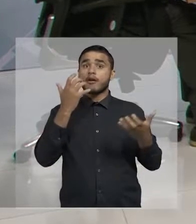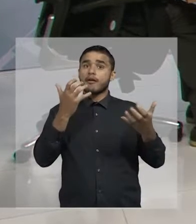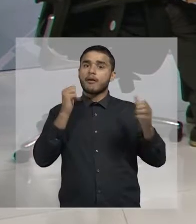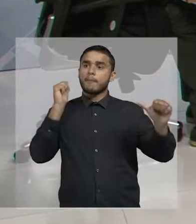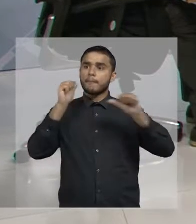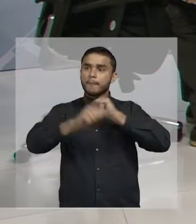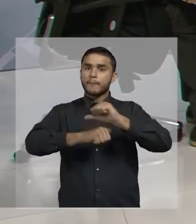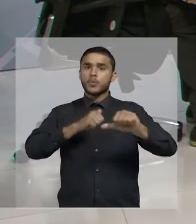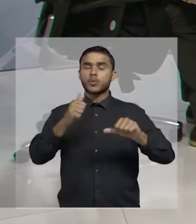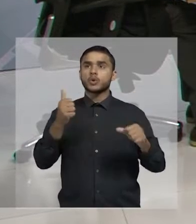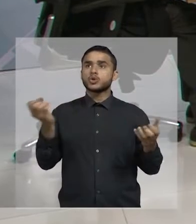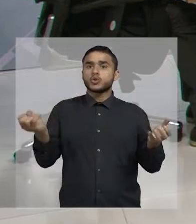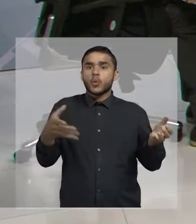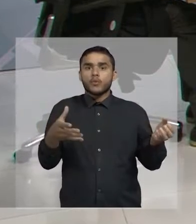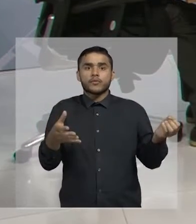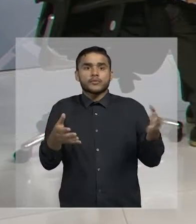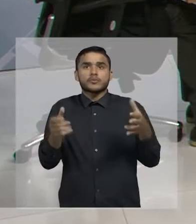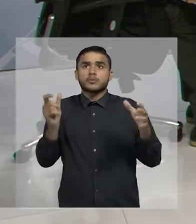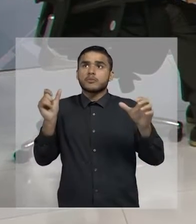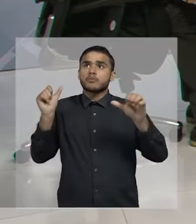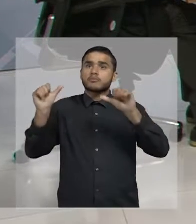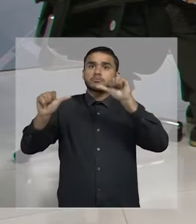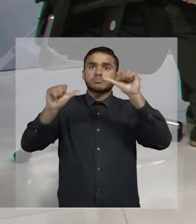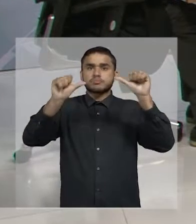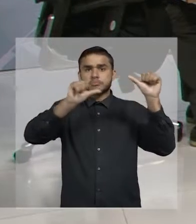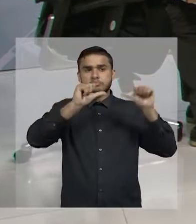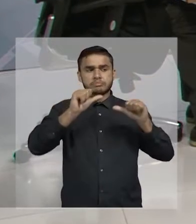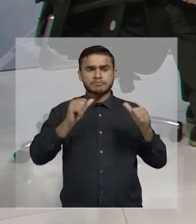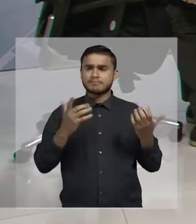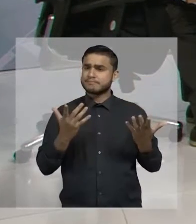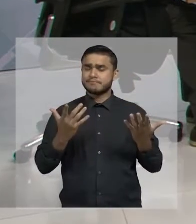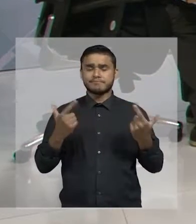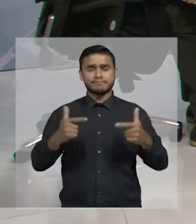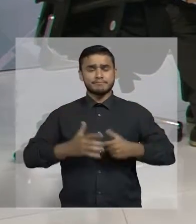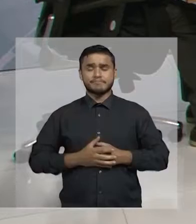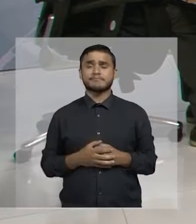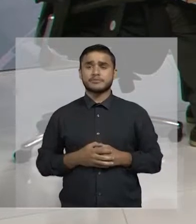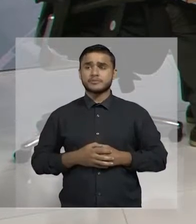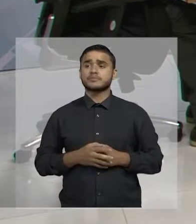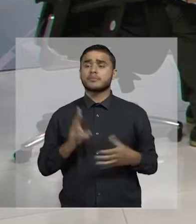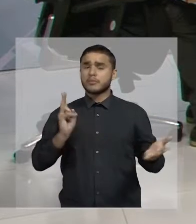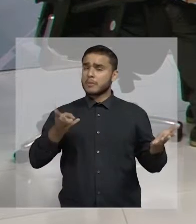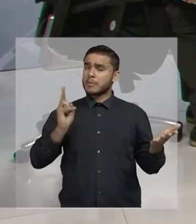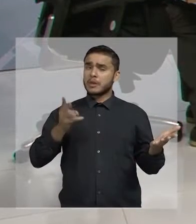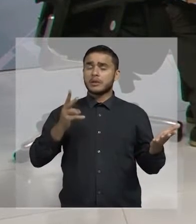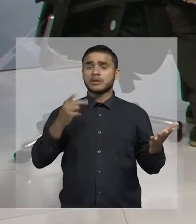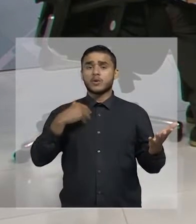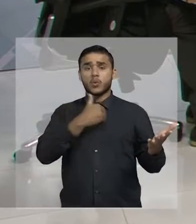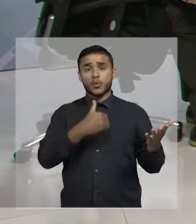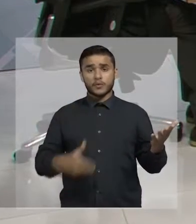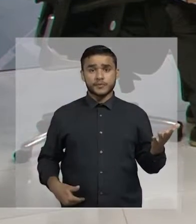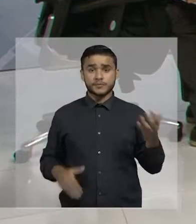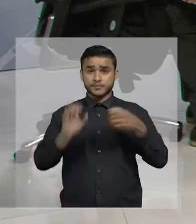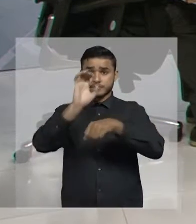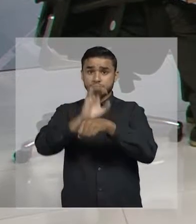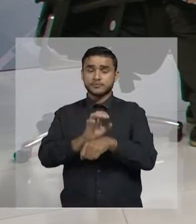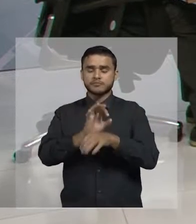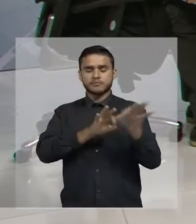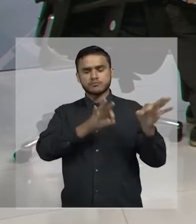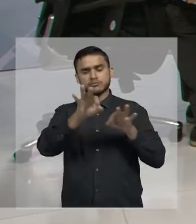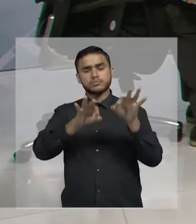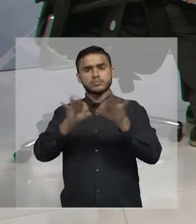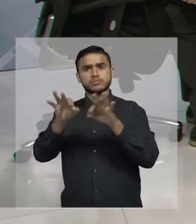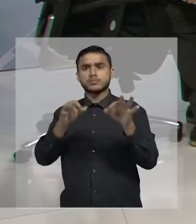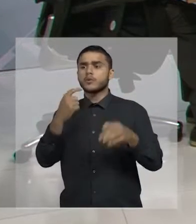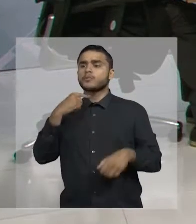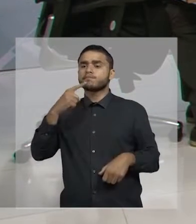quadros políticos não é tão forte. Né? Porque mesmo onde o governo do Estado não está conseguindo fazer sucessão, como